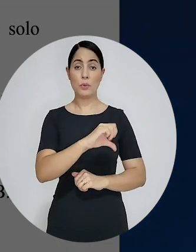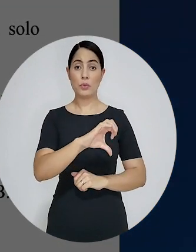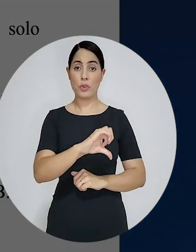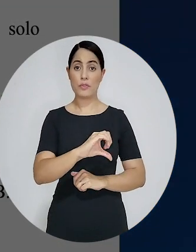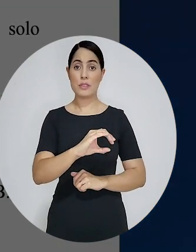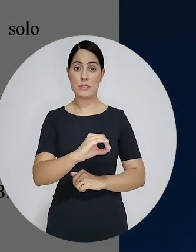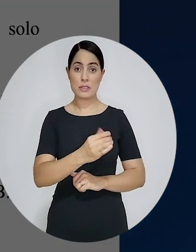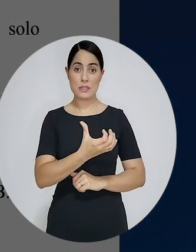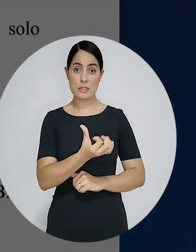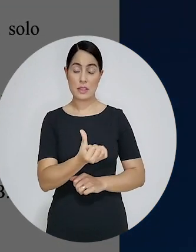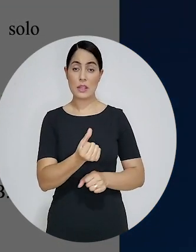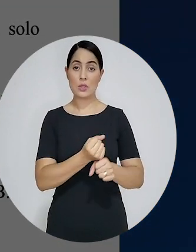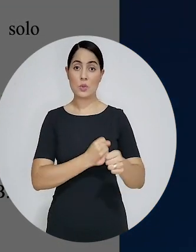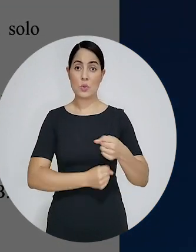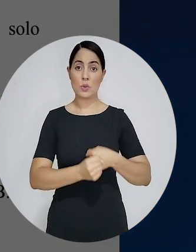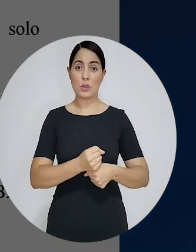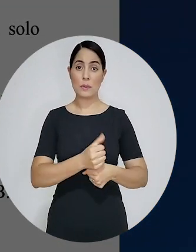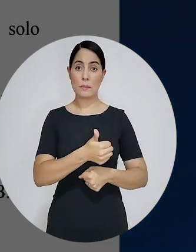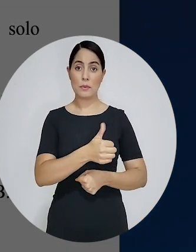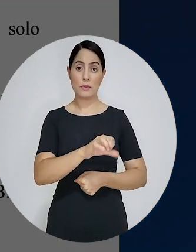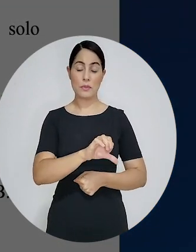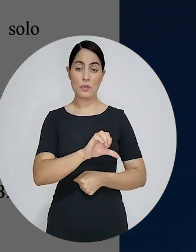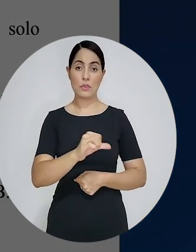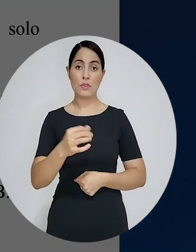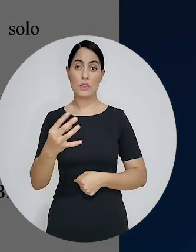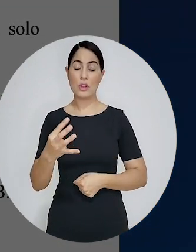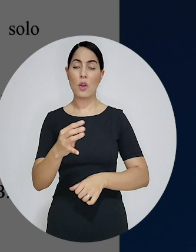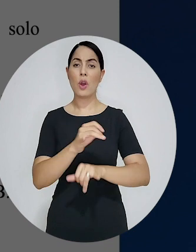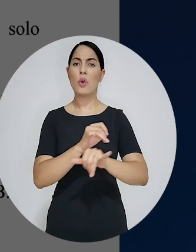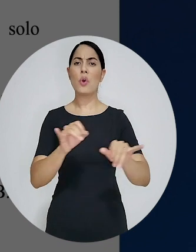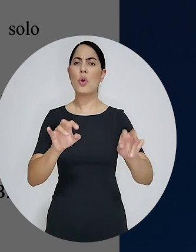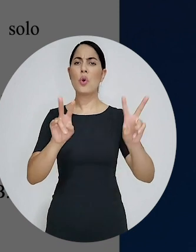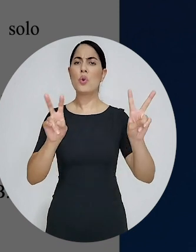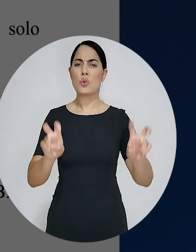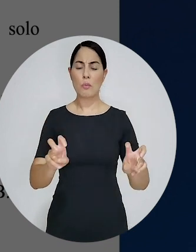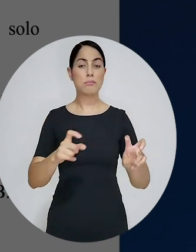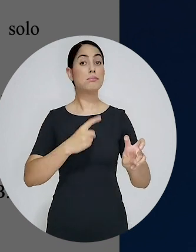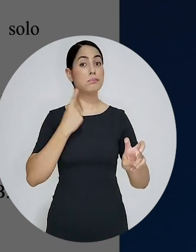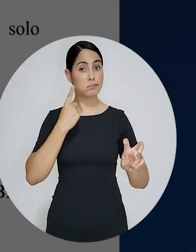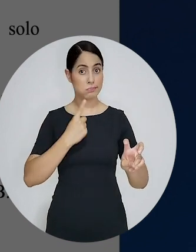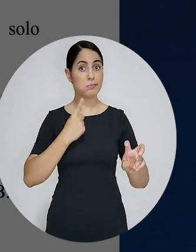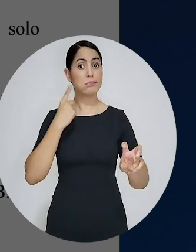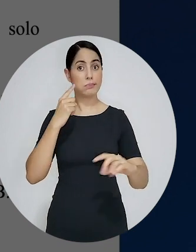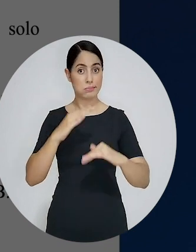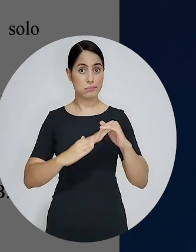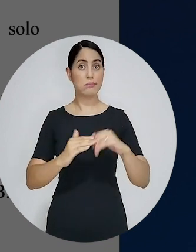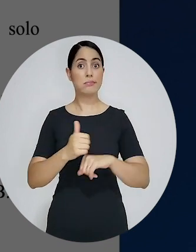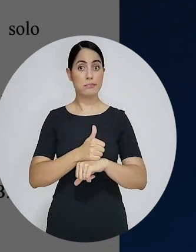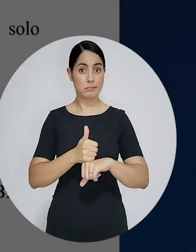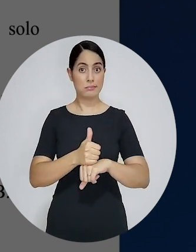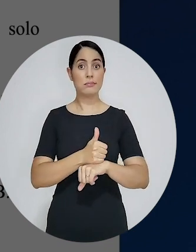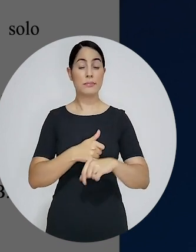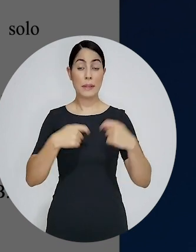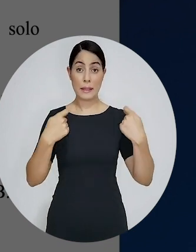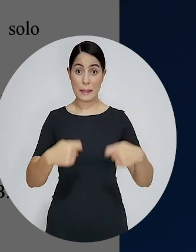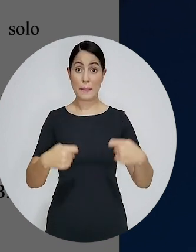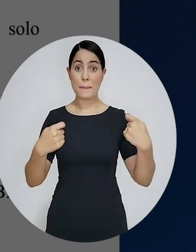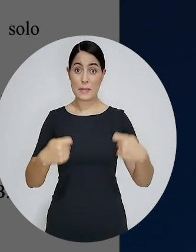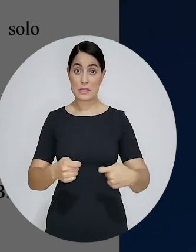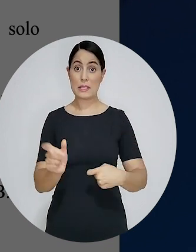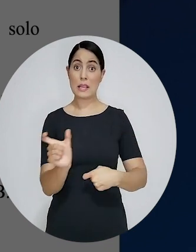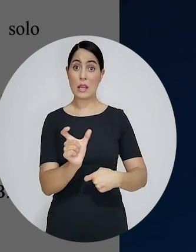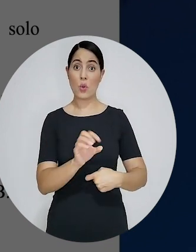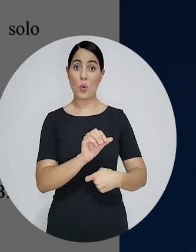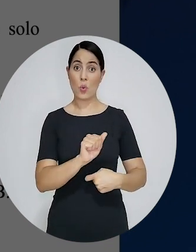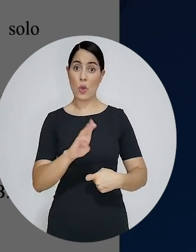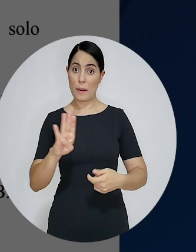que a Lei 8.906, de 94, dispõe sobre o exercício profissional da advocacia e exige, para